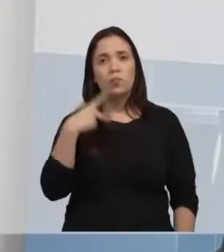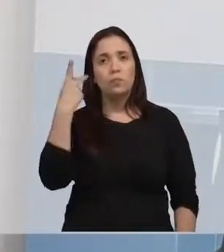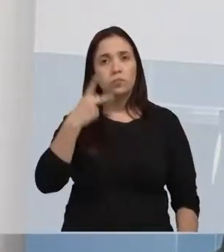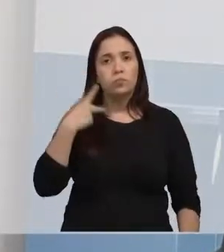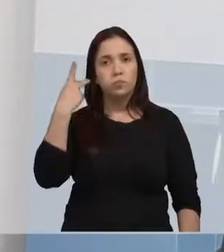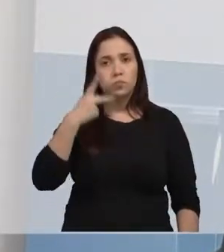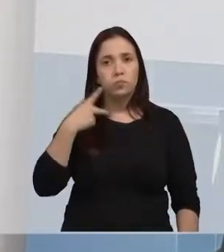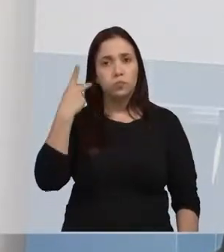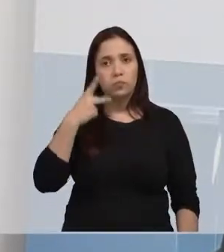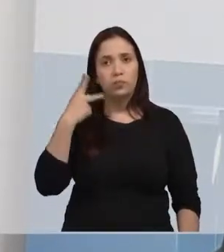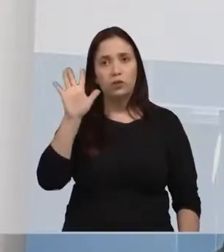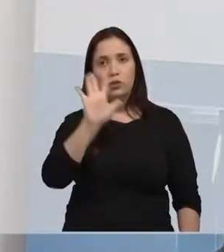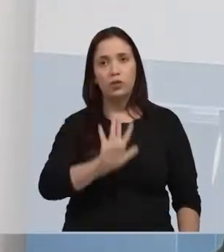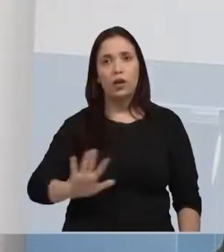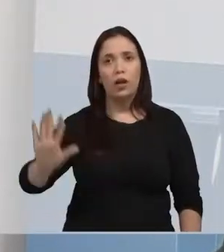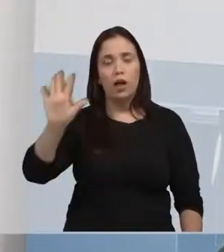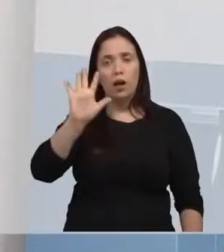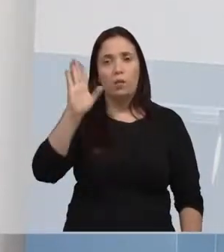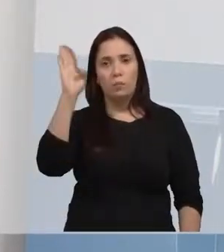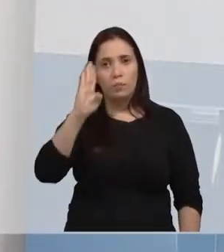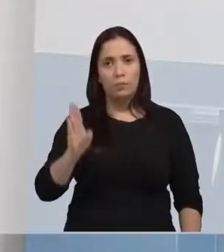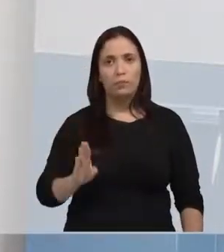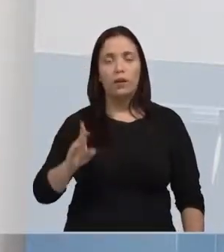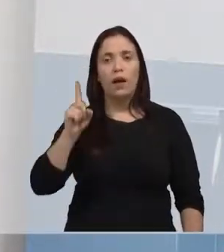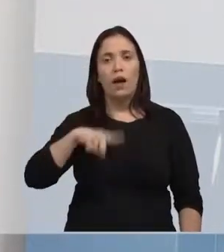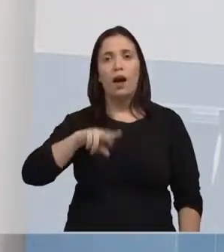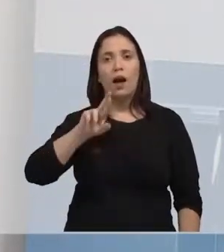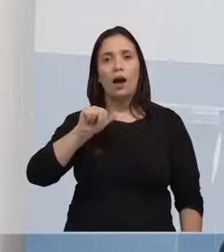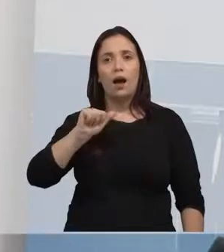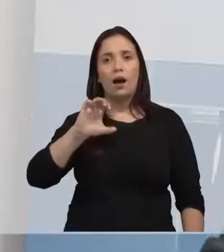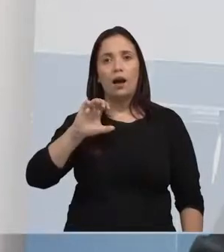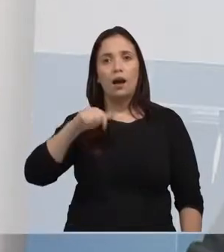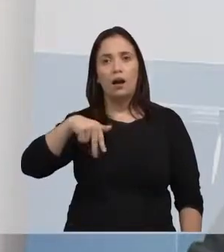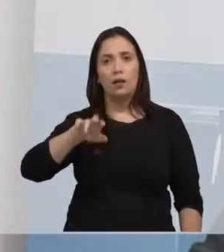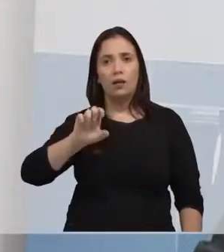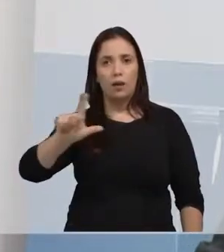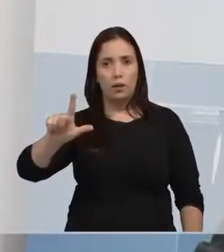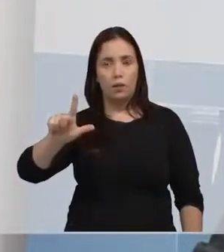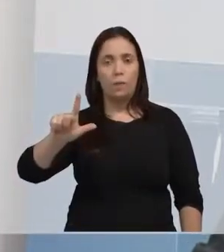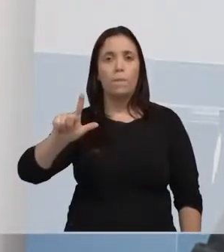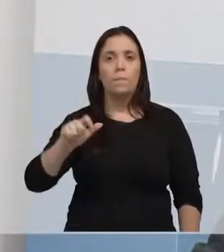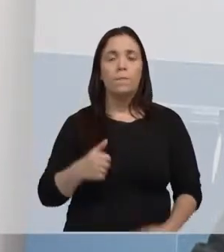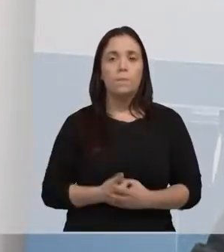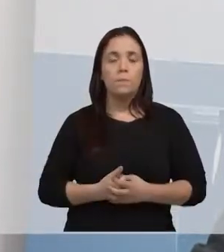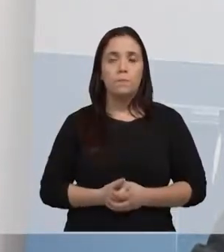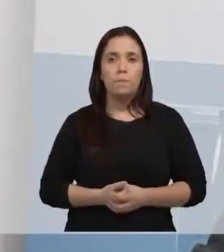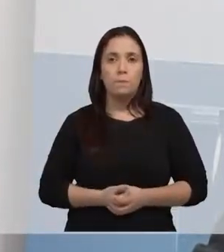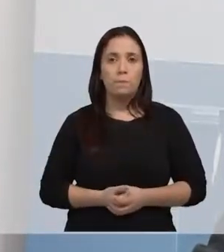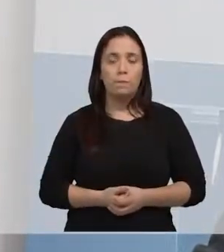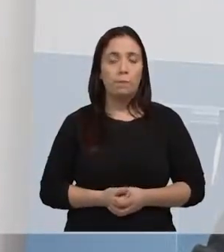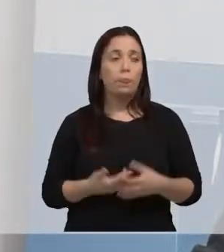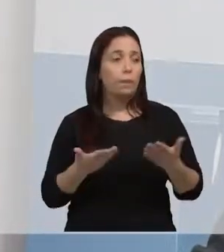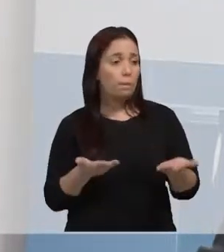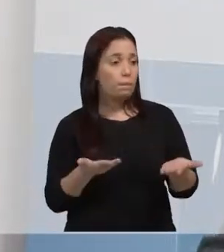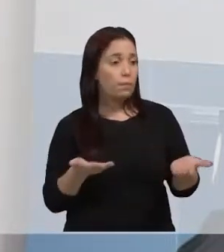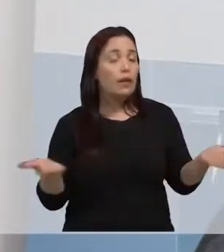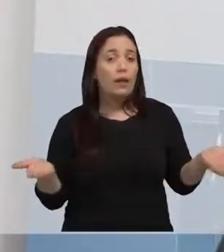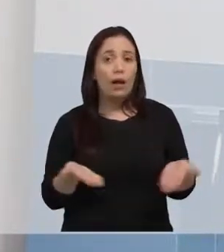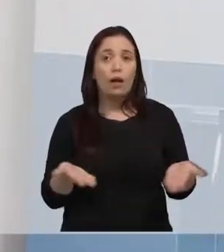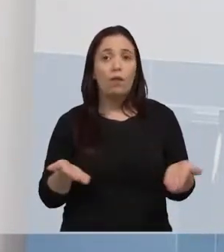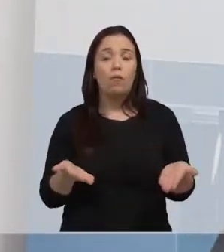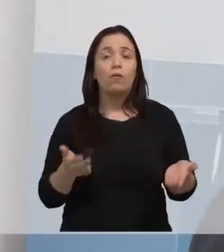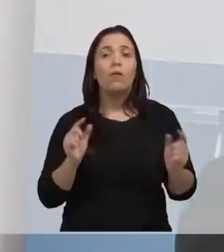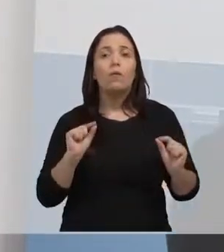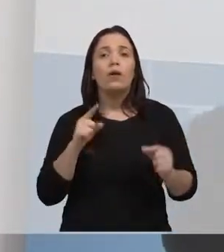pela Procuradora-Geral da República e Raquel Dodge. E aceita pelo Supremo Tribunal Federal. Né, Luiz? Quer dizer, agora, na íntegra,